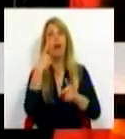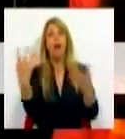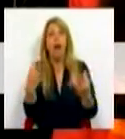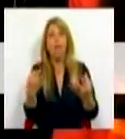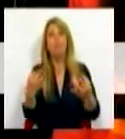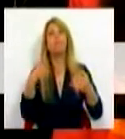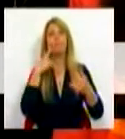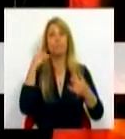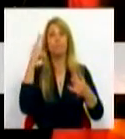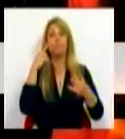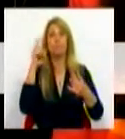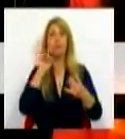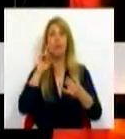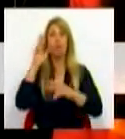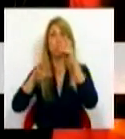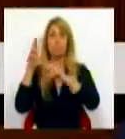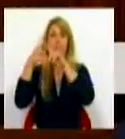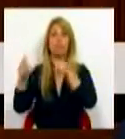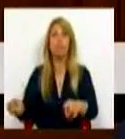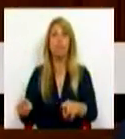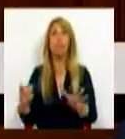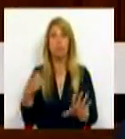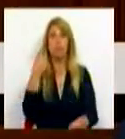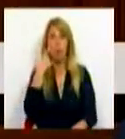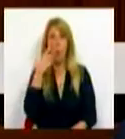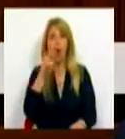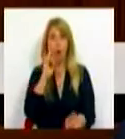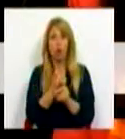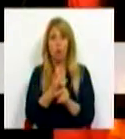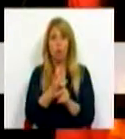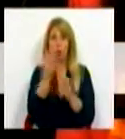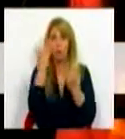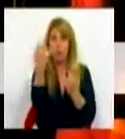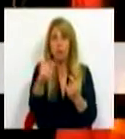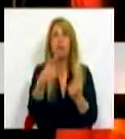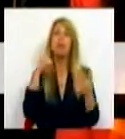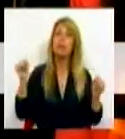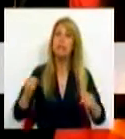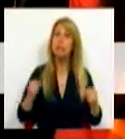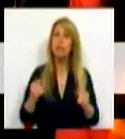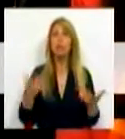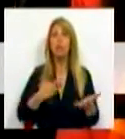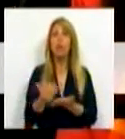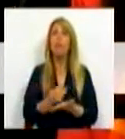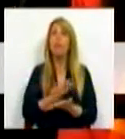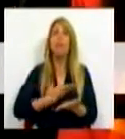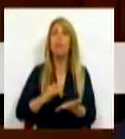Tiveram conhecimento desta auditoria? Sim, tivemos. Que dados é que essa auditoria nos deu?